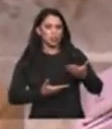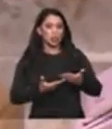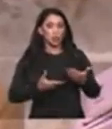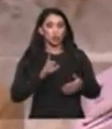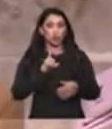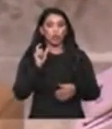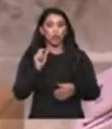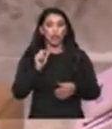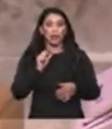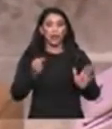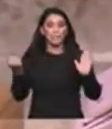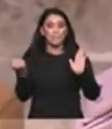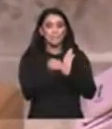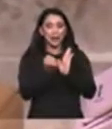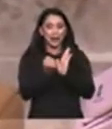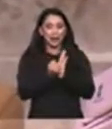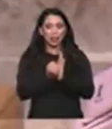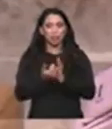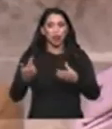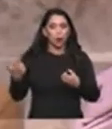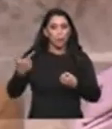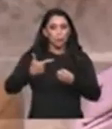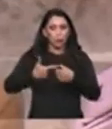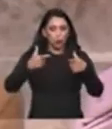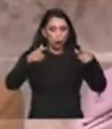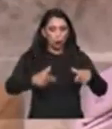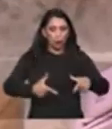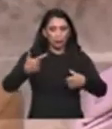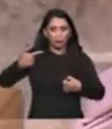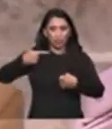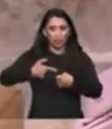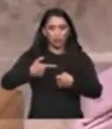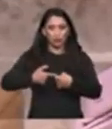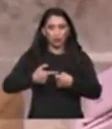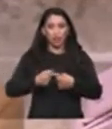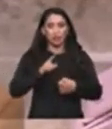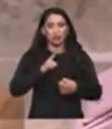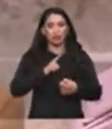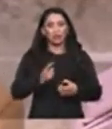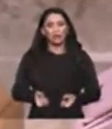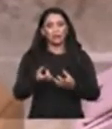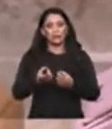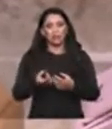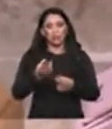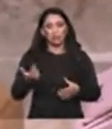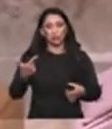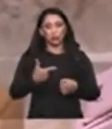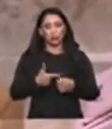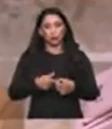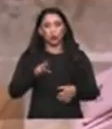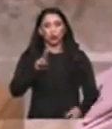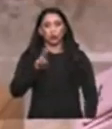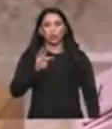de gasolina da DVBR, a construção de bases de distribuição de combustíveis pela UTC Engenharia,